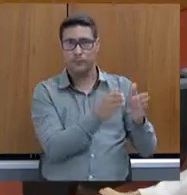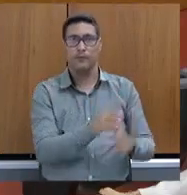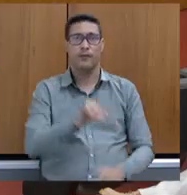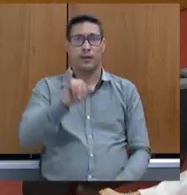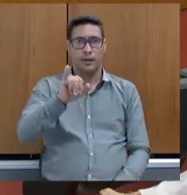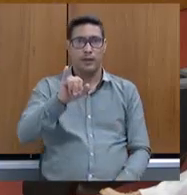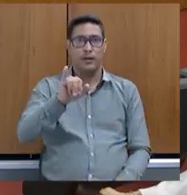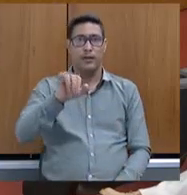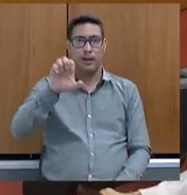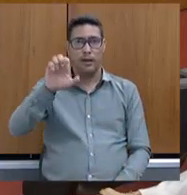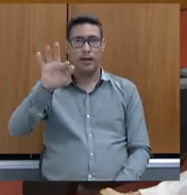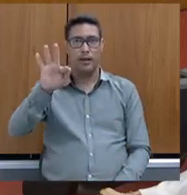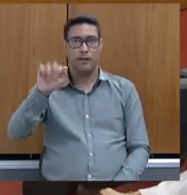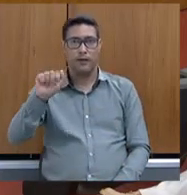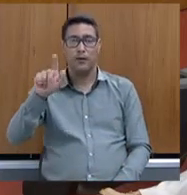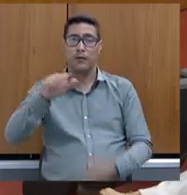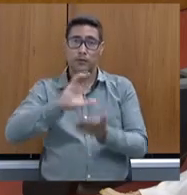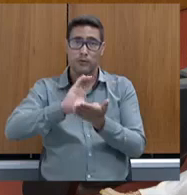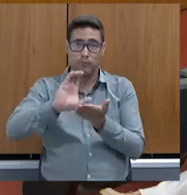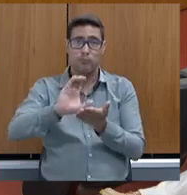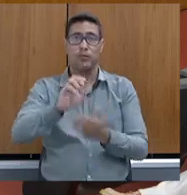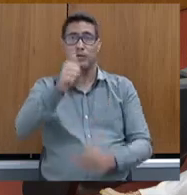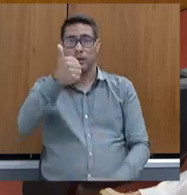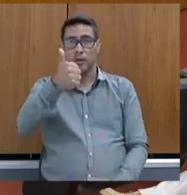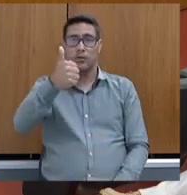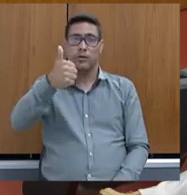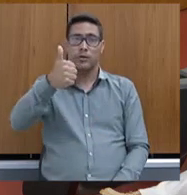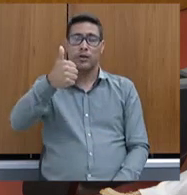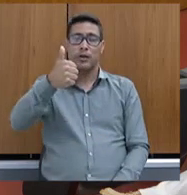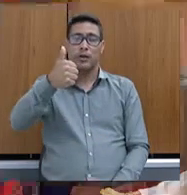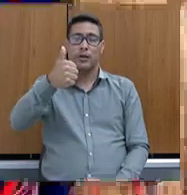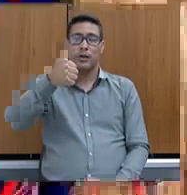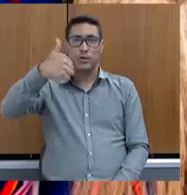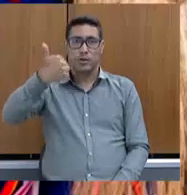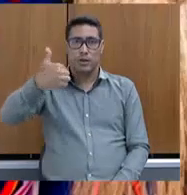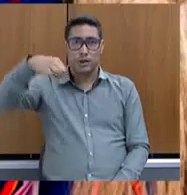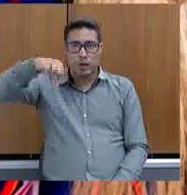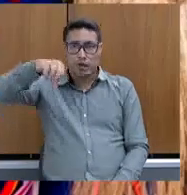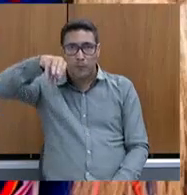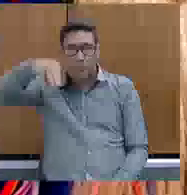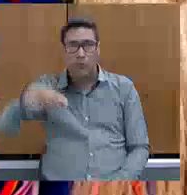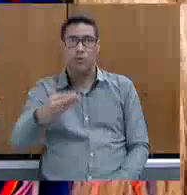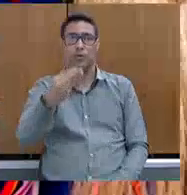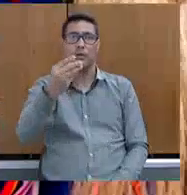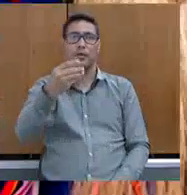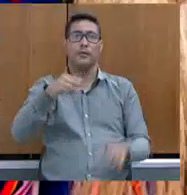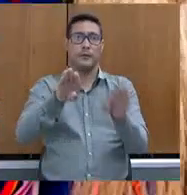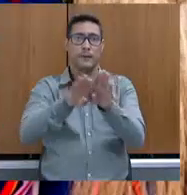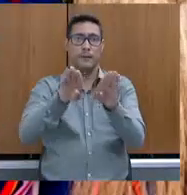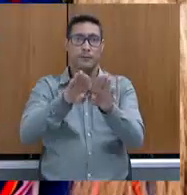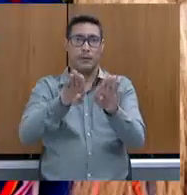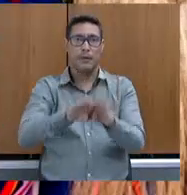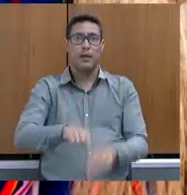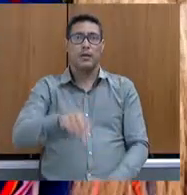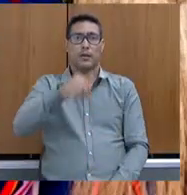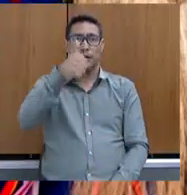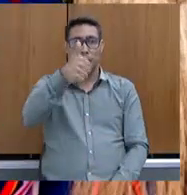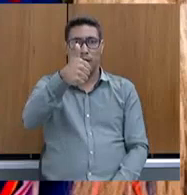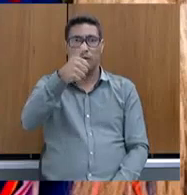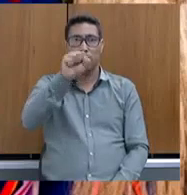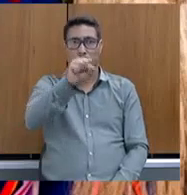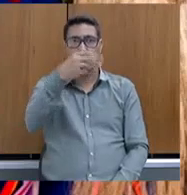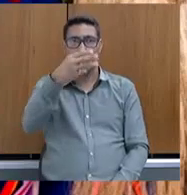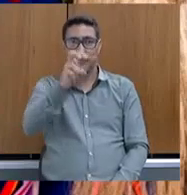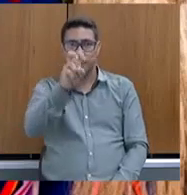iefa repassado 119 milhões 835 municípios estão pontuados e hábitos para o